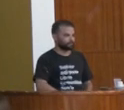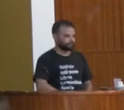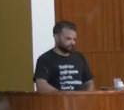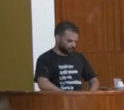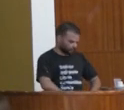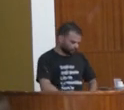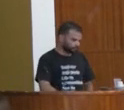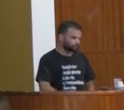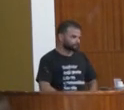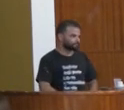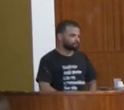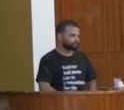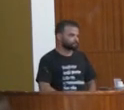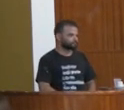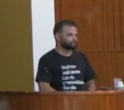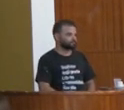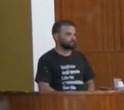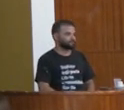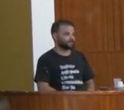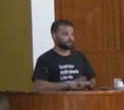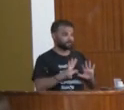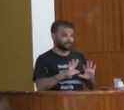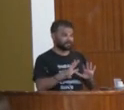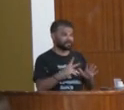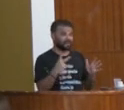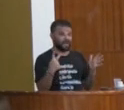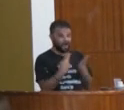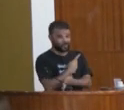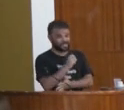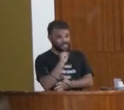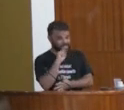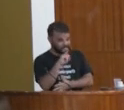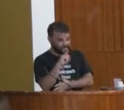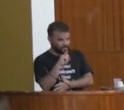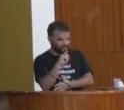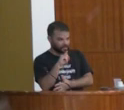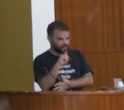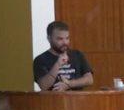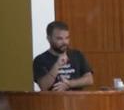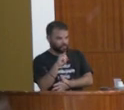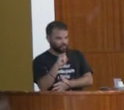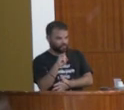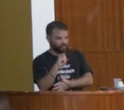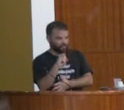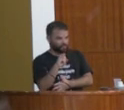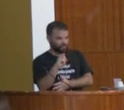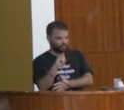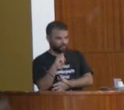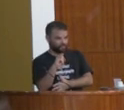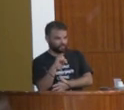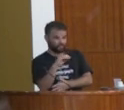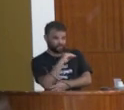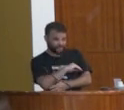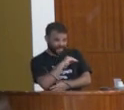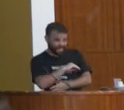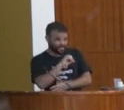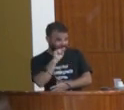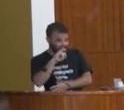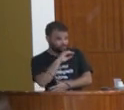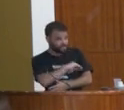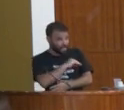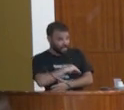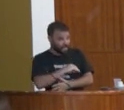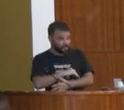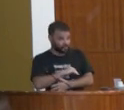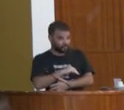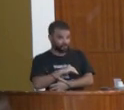né. Só que isso só acontece se a remuneração dela for acima de um determinado valor, que, se eu não me engano, são 2 salários mínimos.